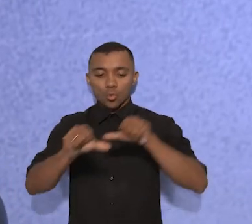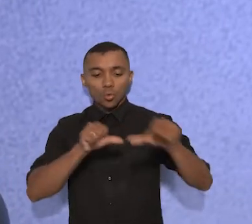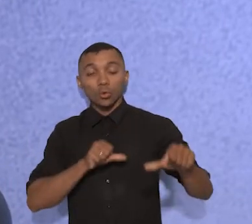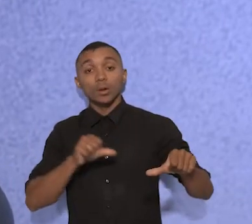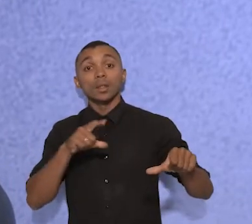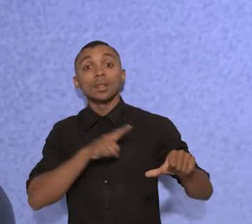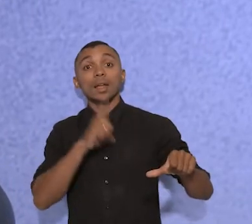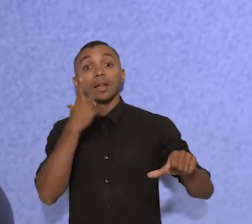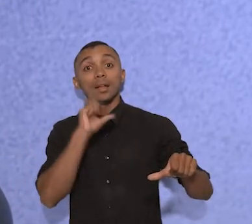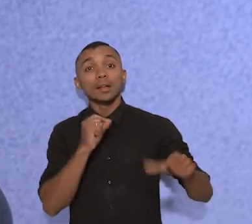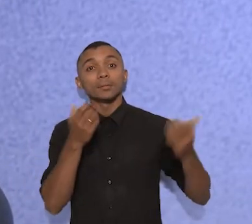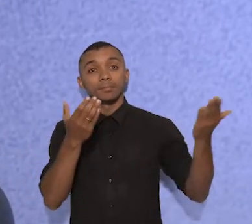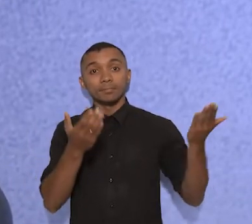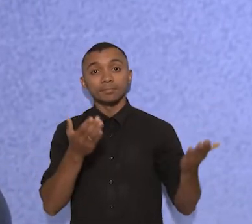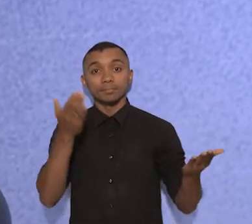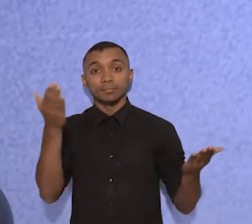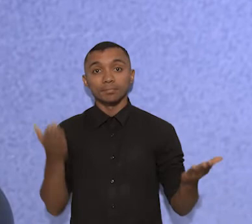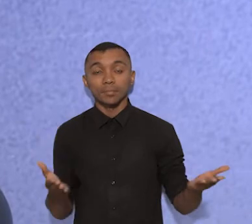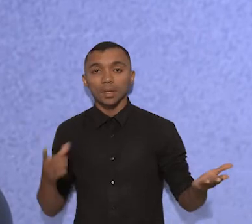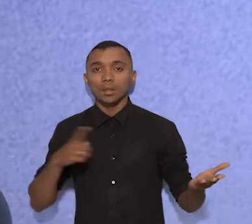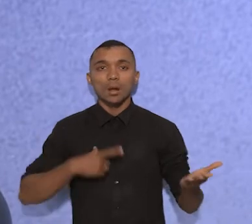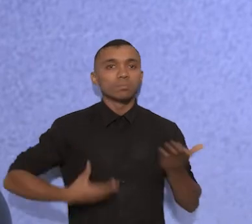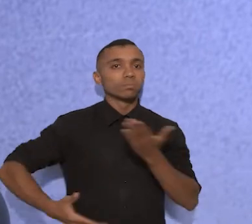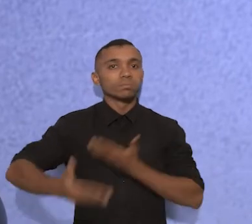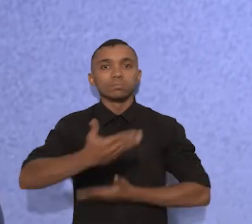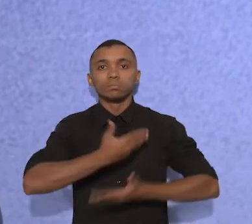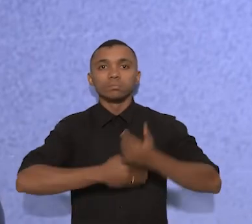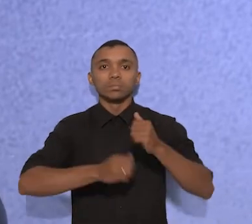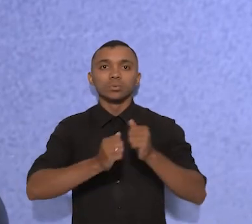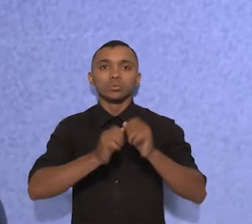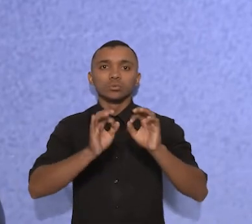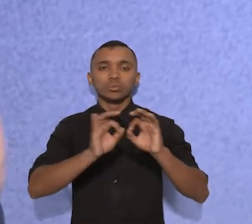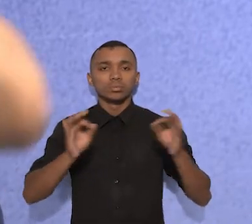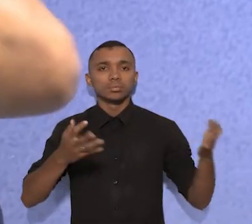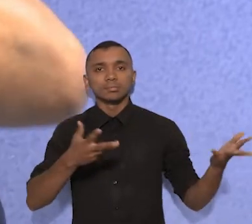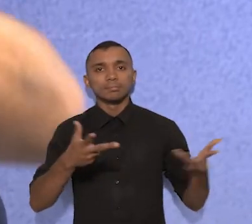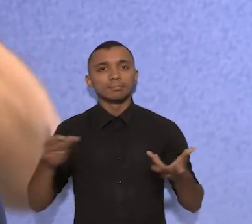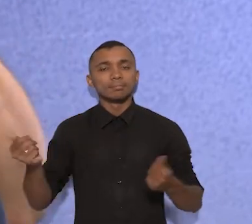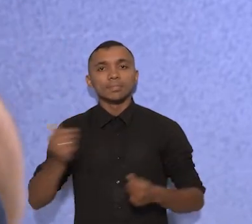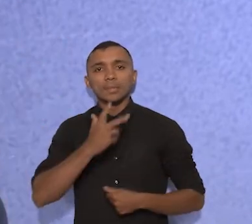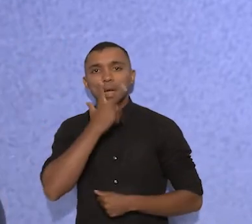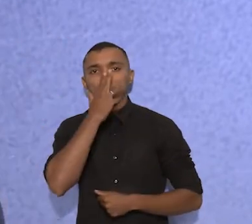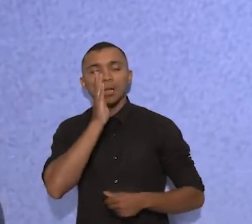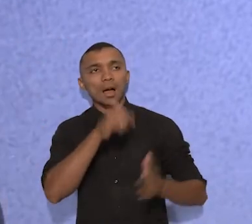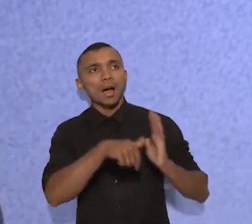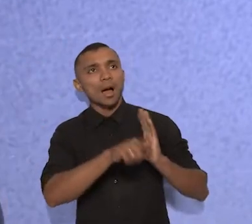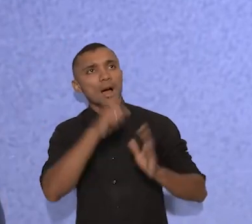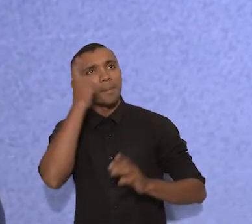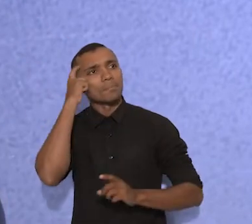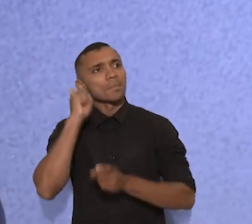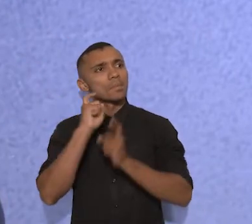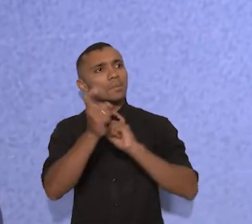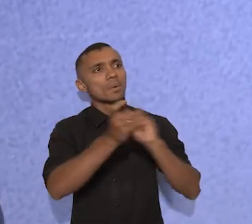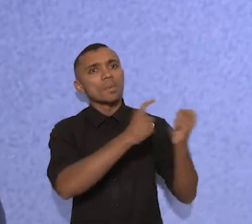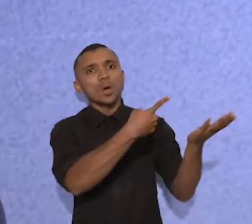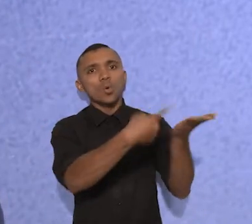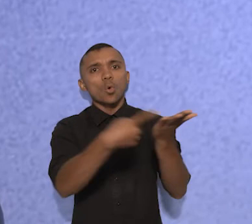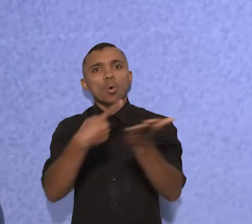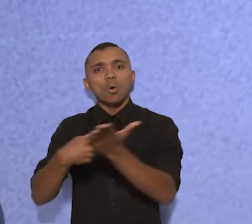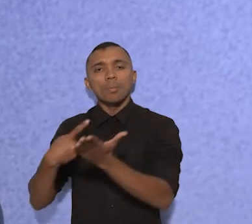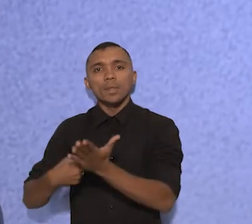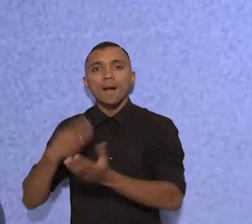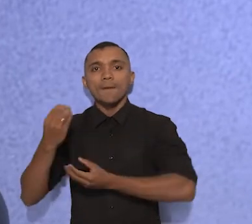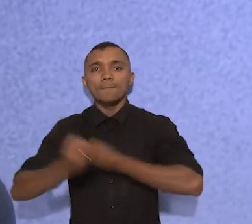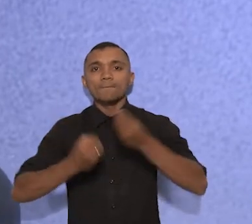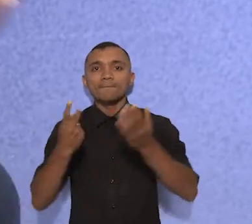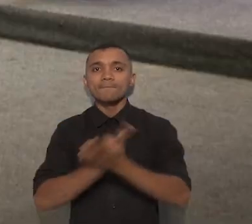existia entre os dois. O entrosamento entre os dois, eles pareciam... Já tudo combinado estrategicamente, já definido como era que ia fazer.